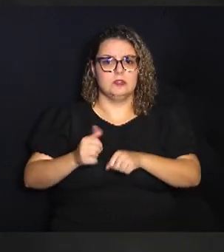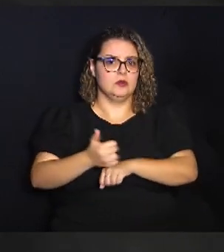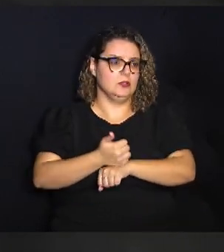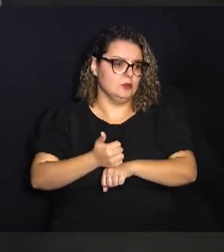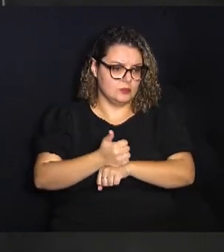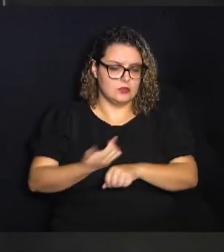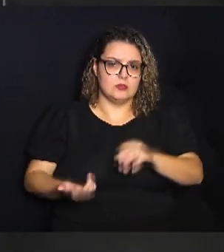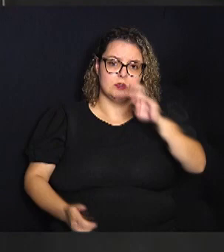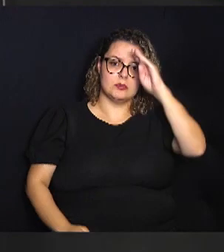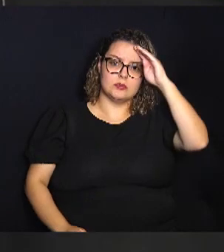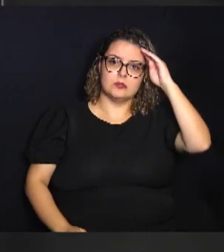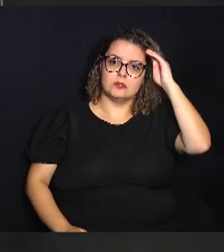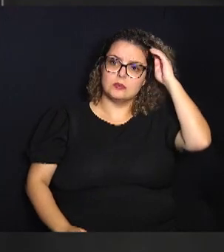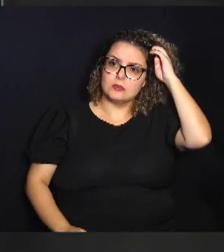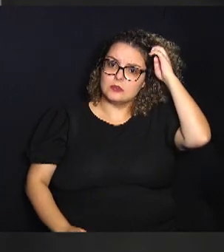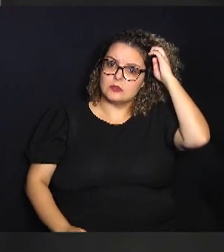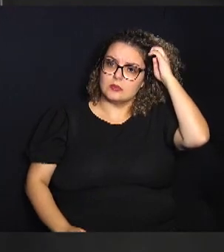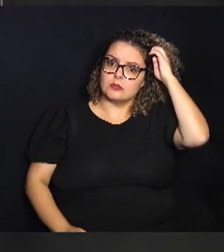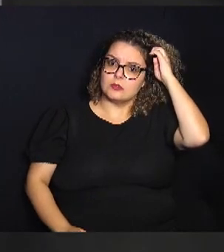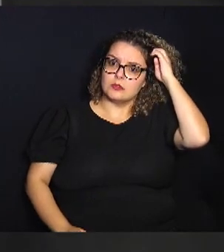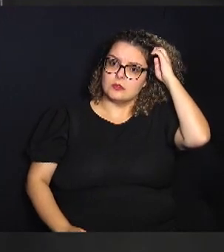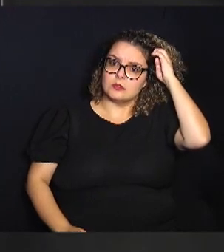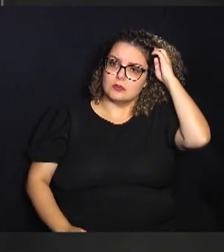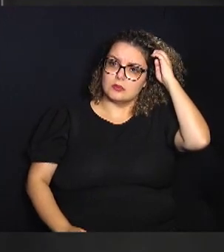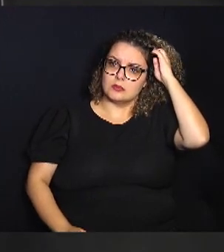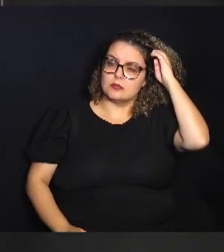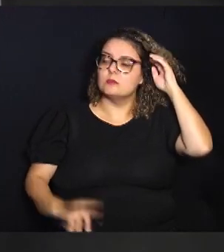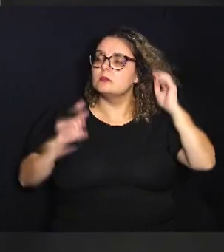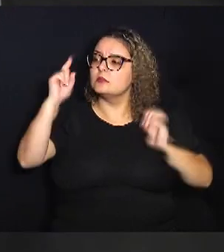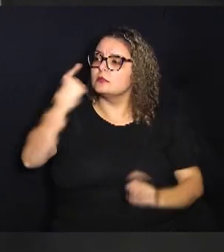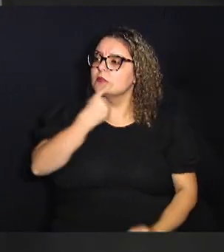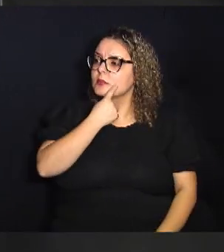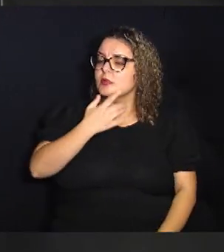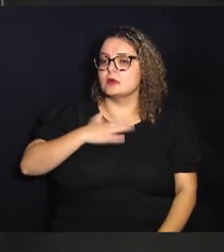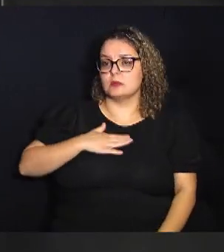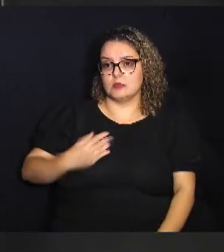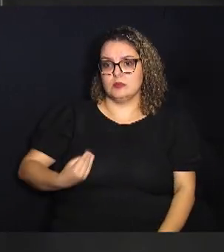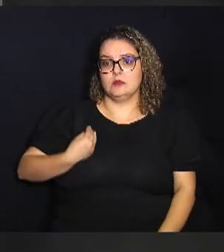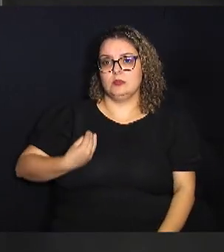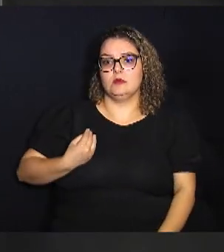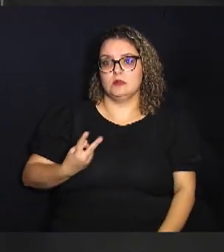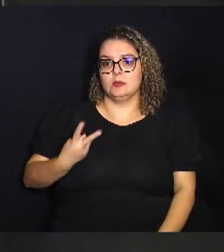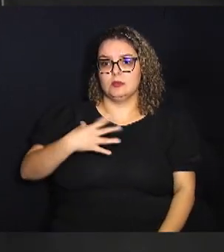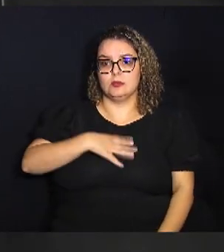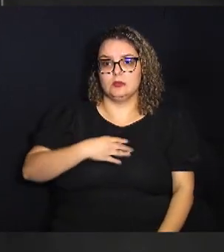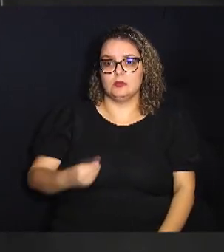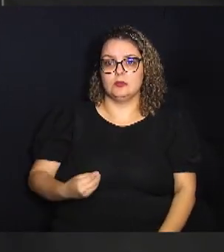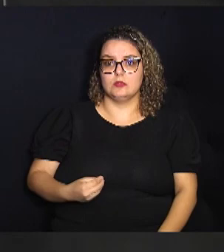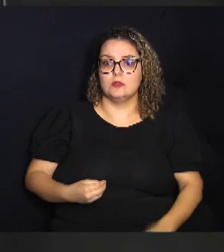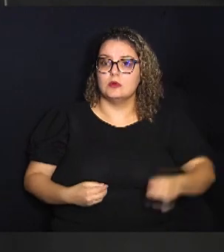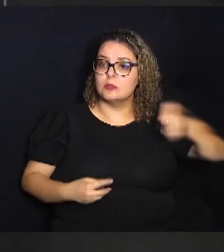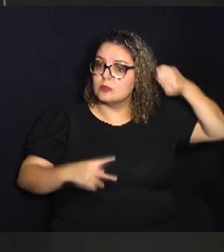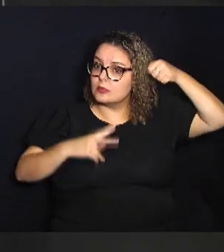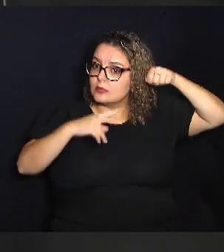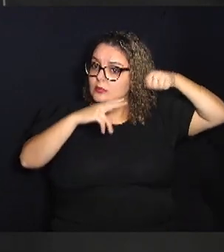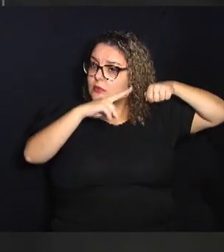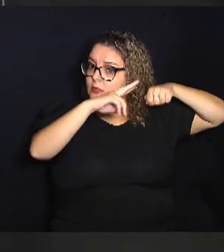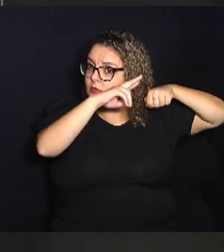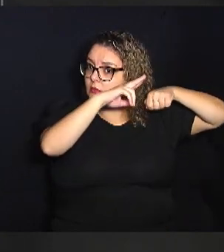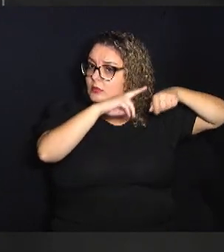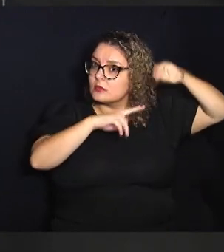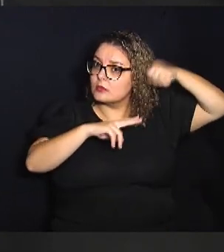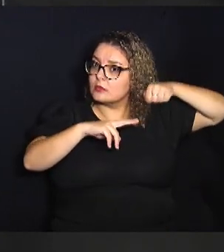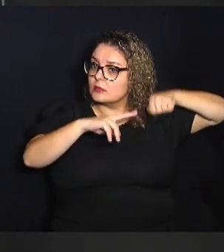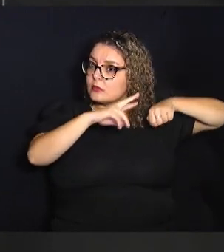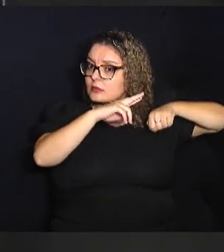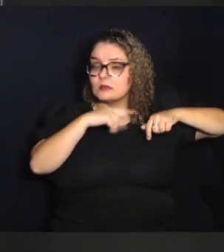profissionalizar. Mirla, eu formei a minha vida, constituí a minha vida, formei 2 filhos com pente e uma tesoura e trabalho até hoje no